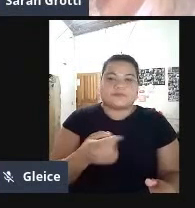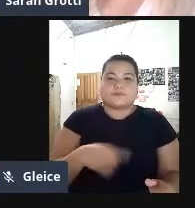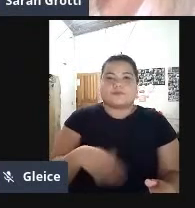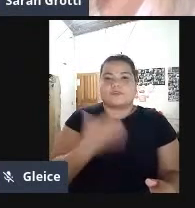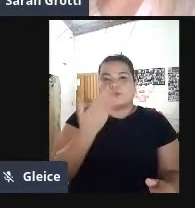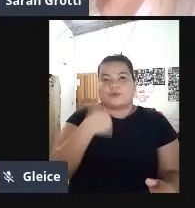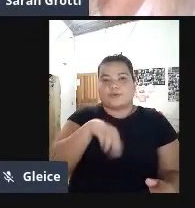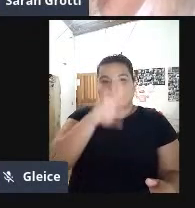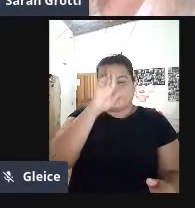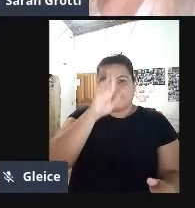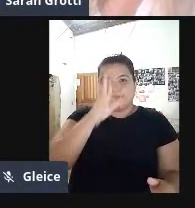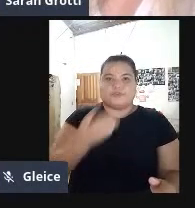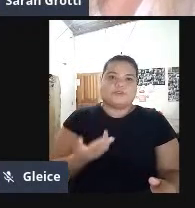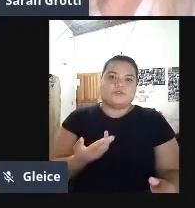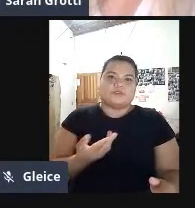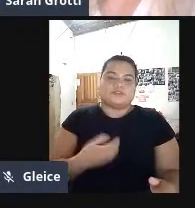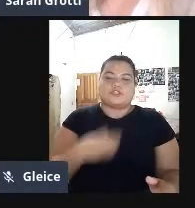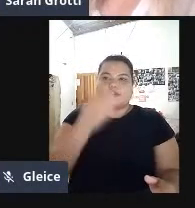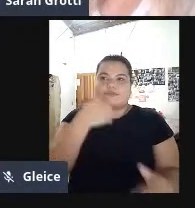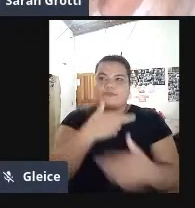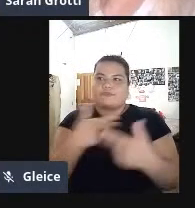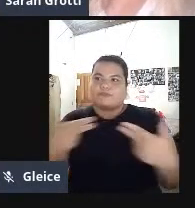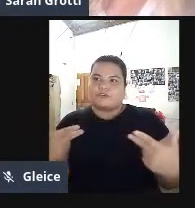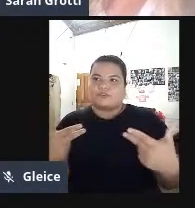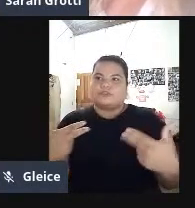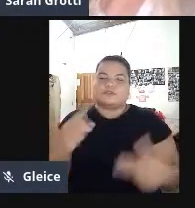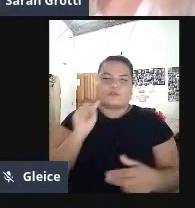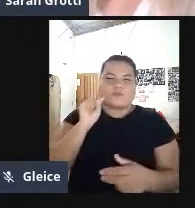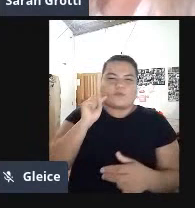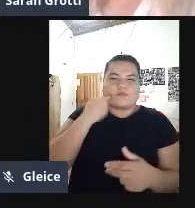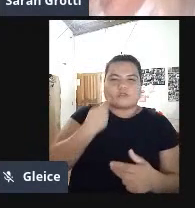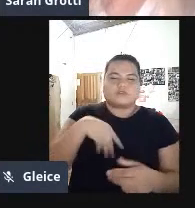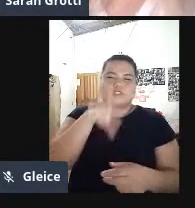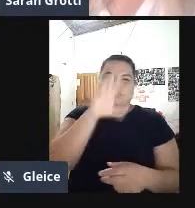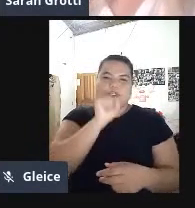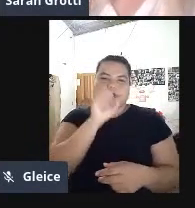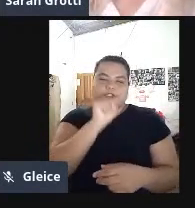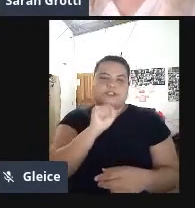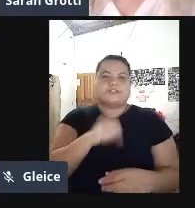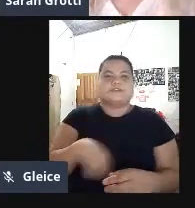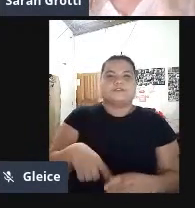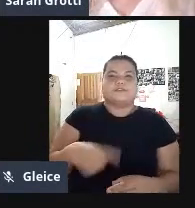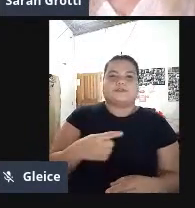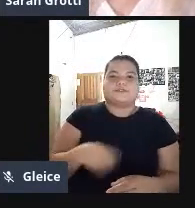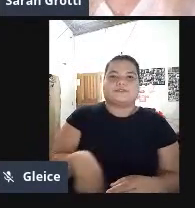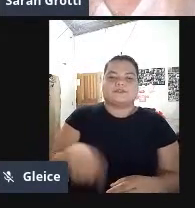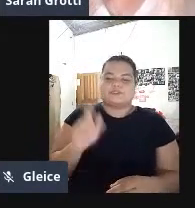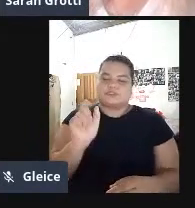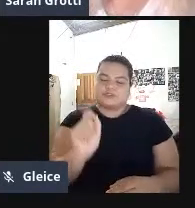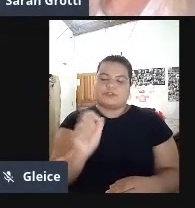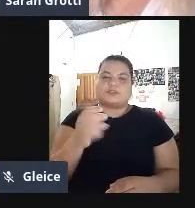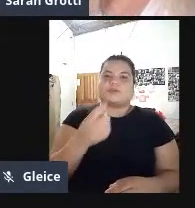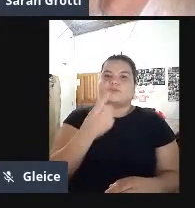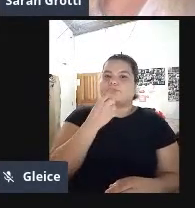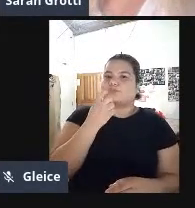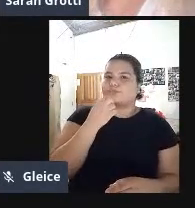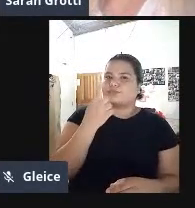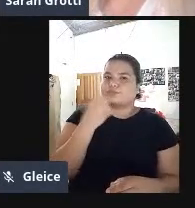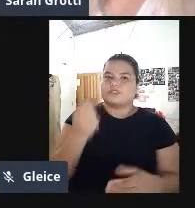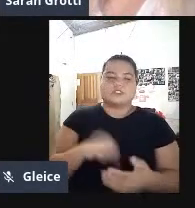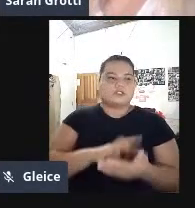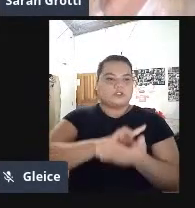porção de fruta cítrica, laranja, kiwi, acerola, um suco de acerola, tangerina, né, que